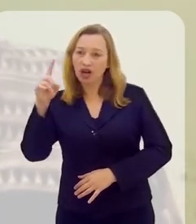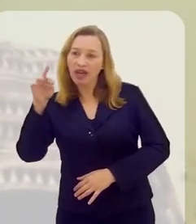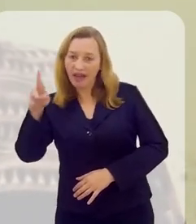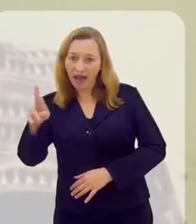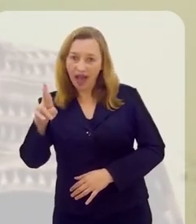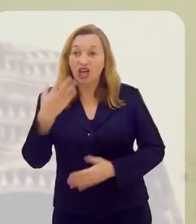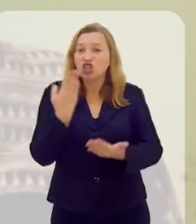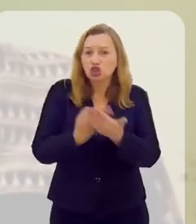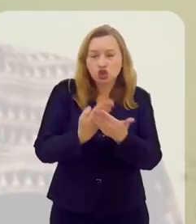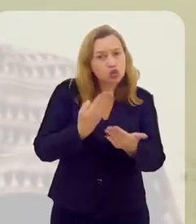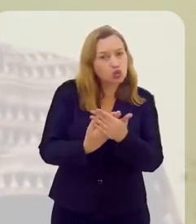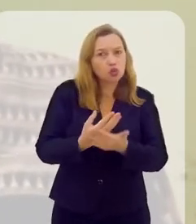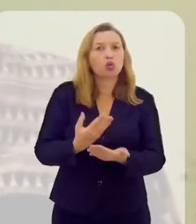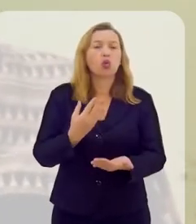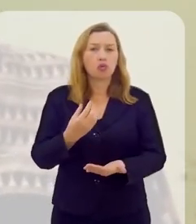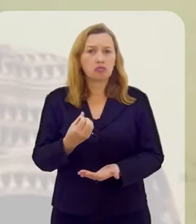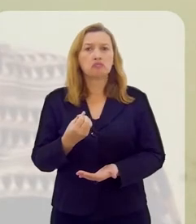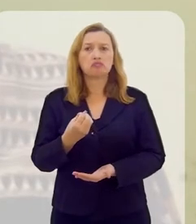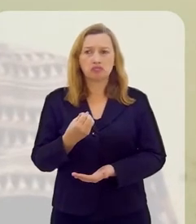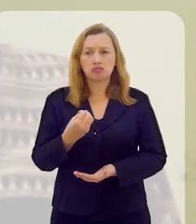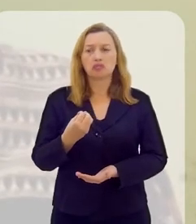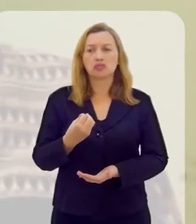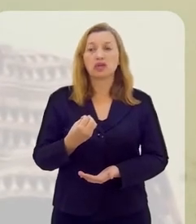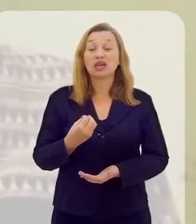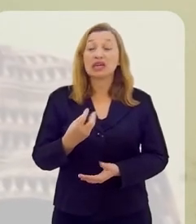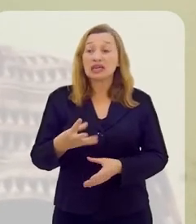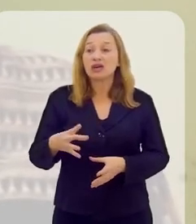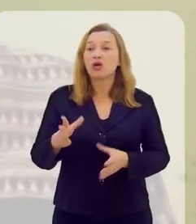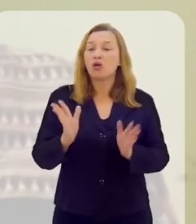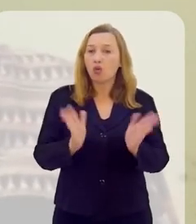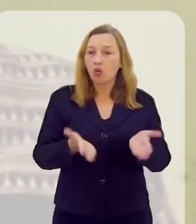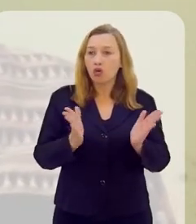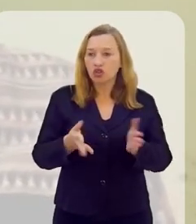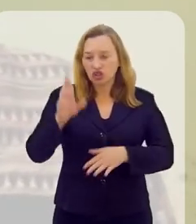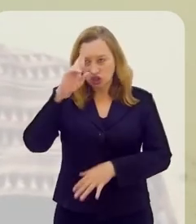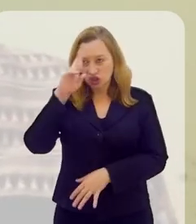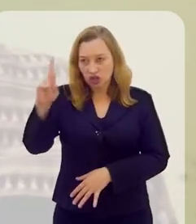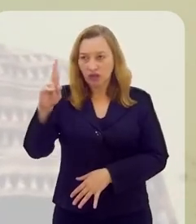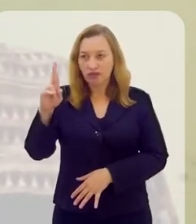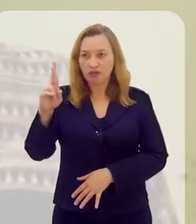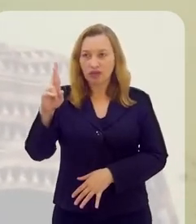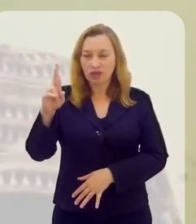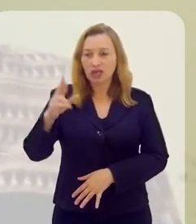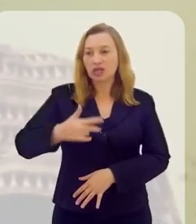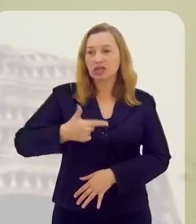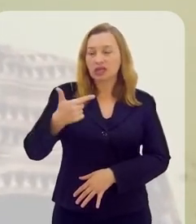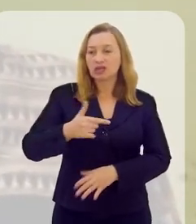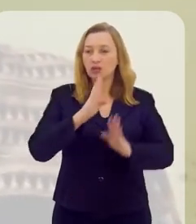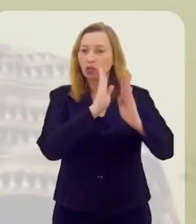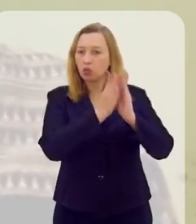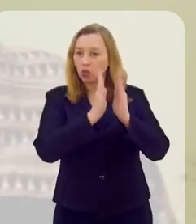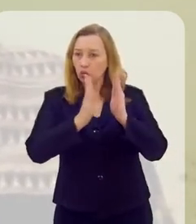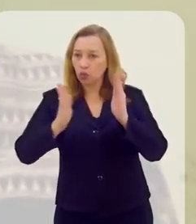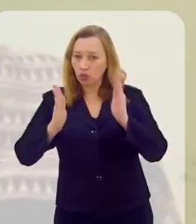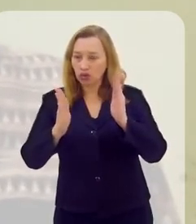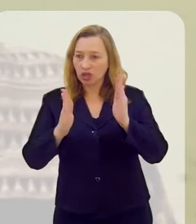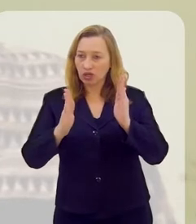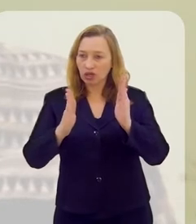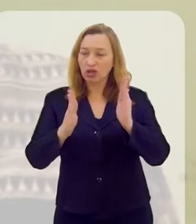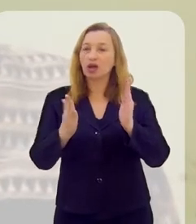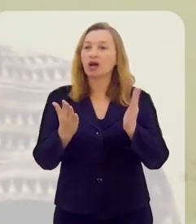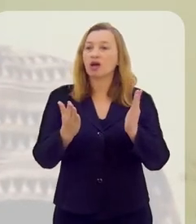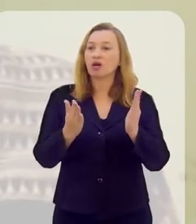bastante. A educação sempre foi o primordial na nossa vida. Hoje ele é dono Segunda biblioteca, da segunda